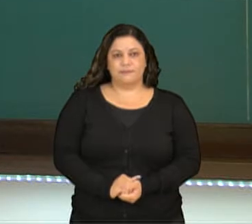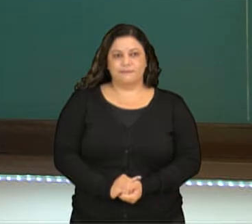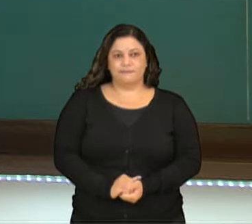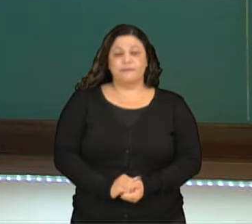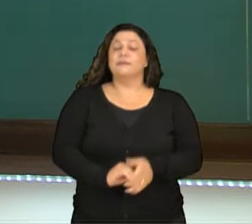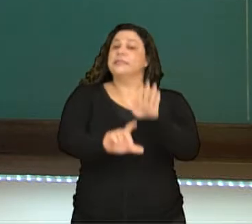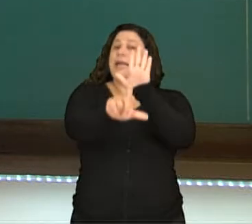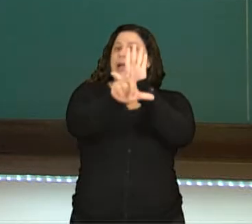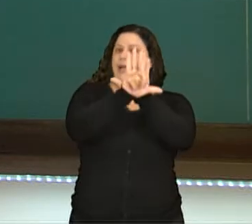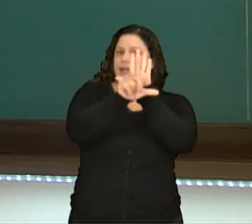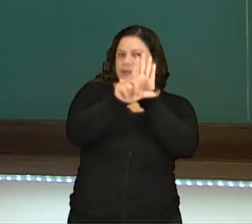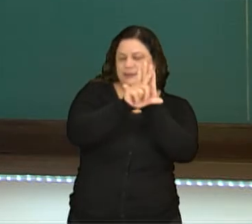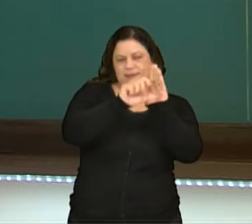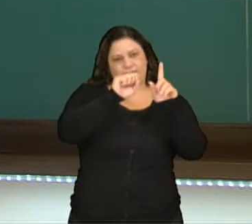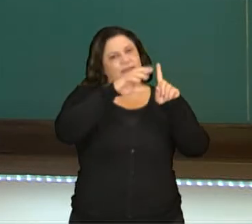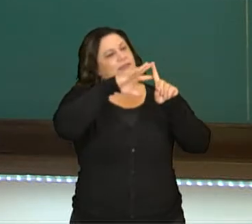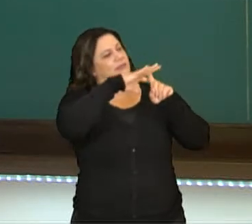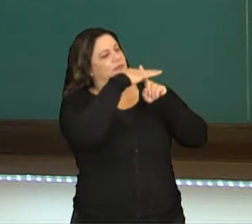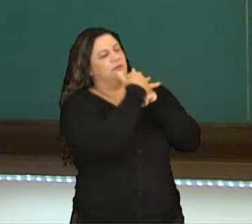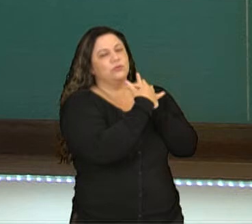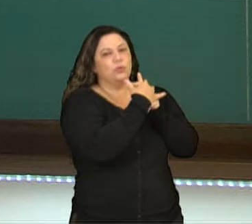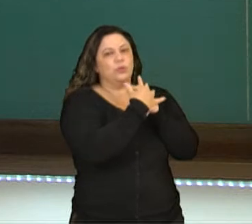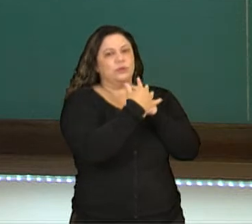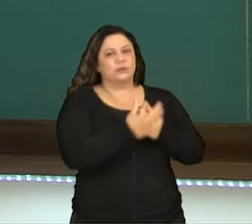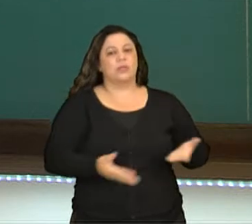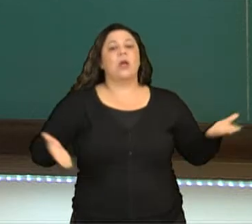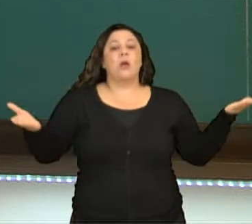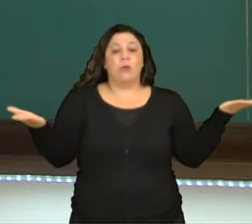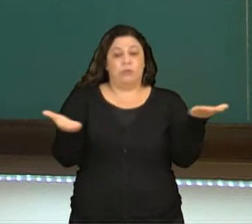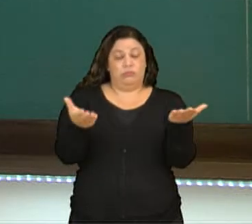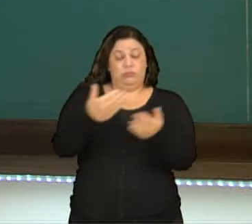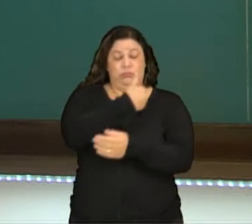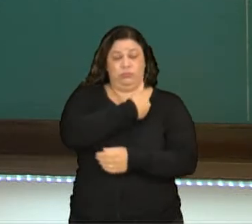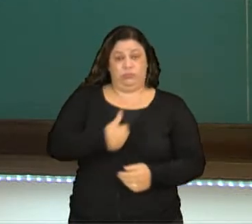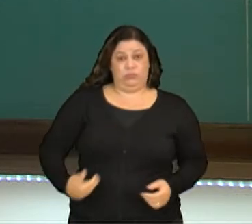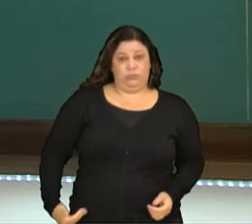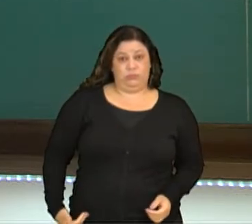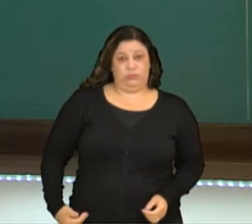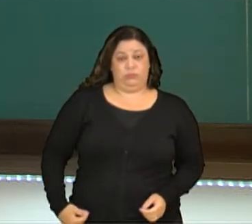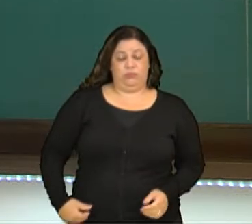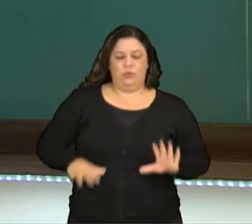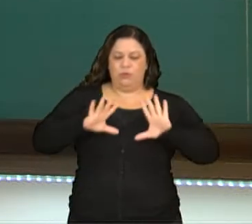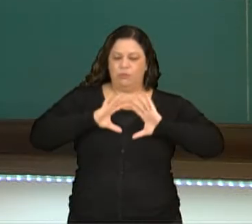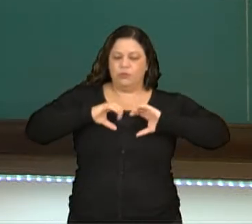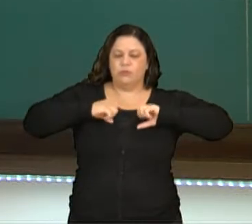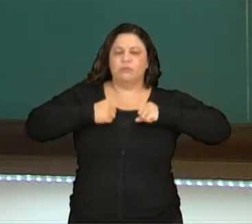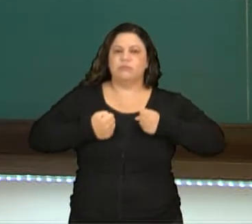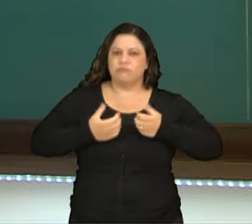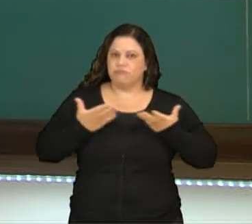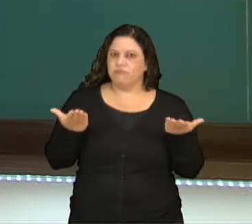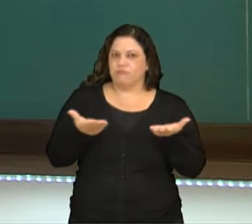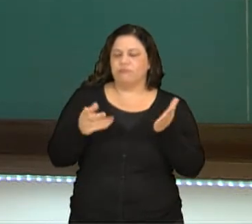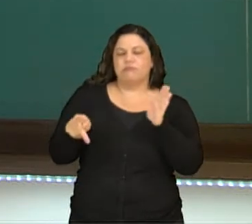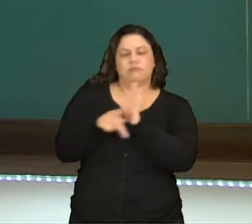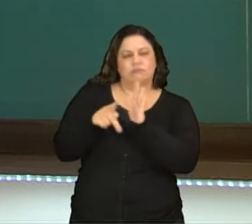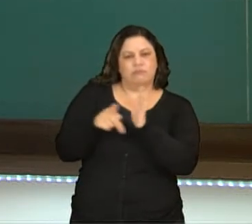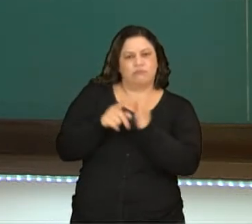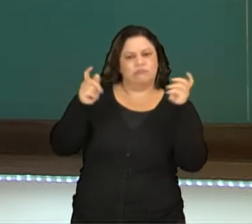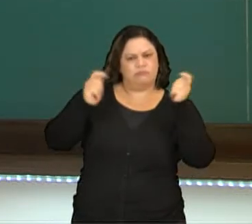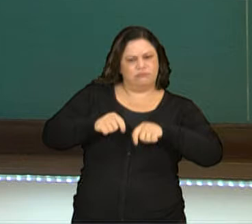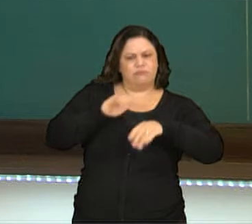As leis sociais com que o atual governo, por iniciativa própria, tem procurado amparar as